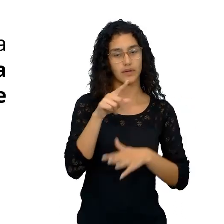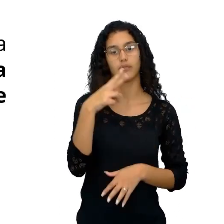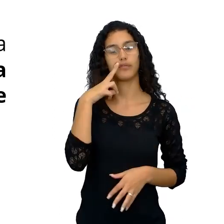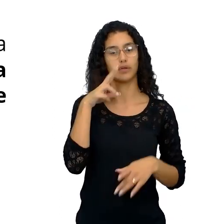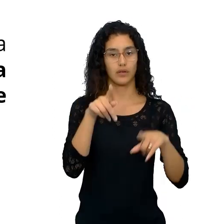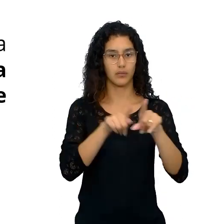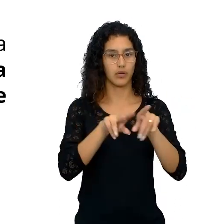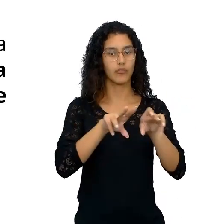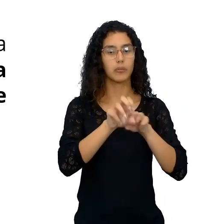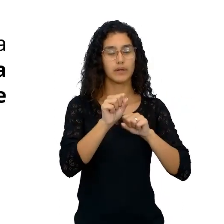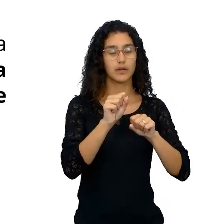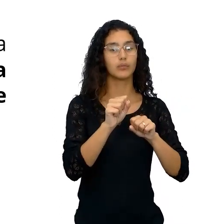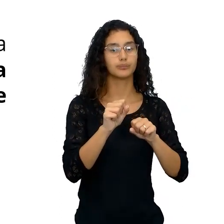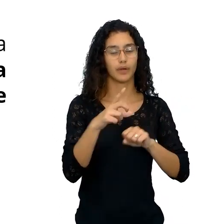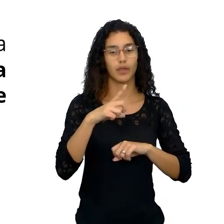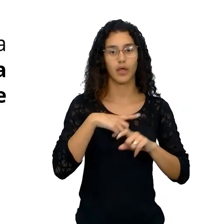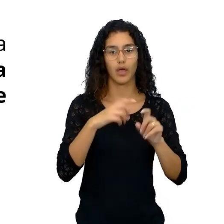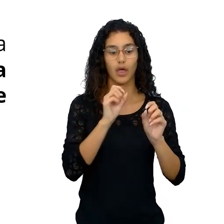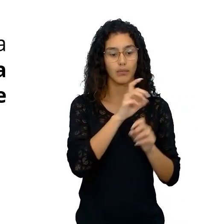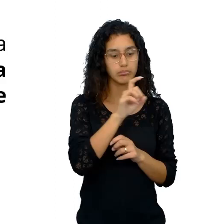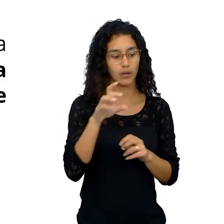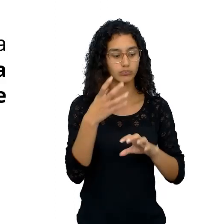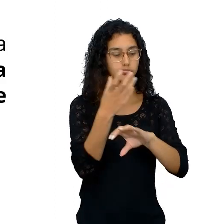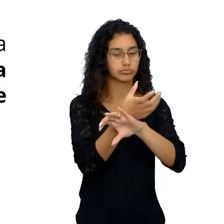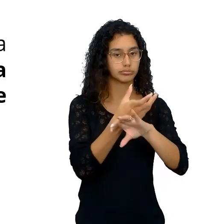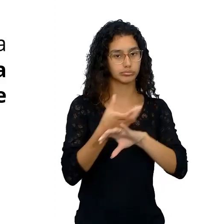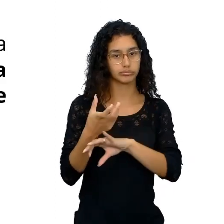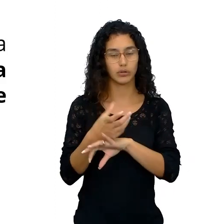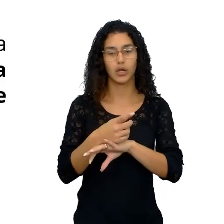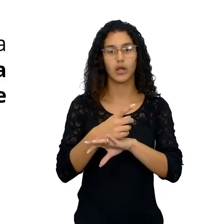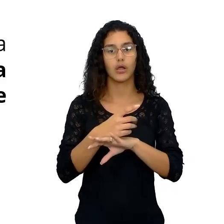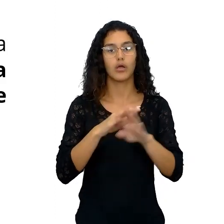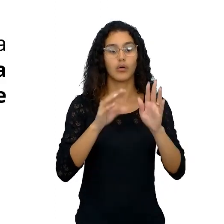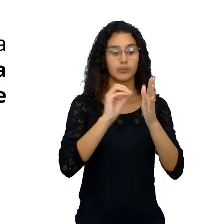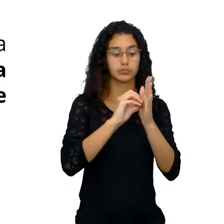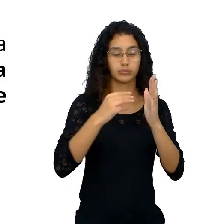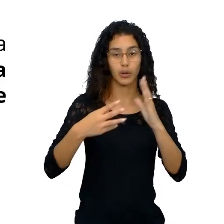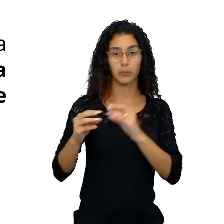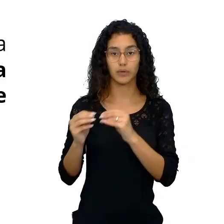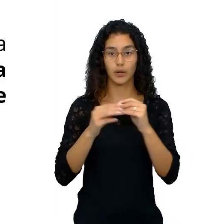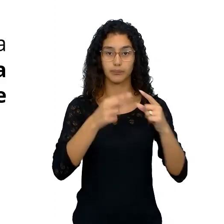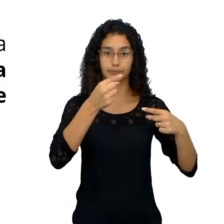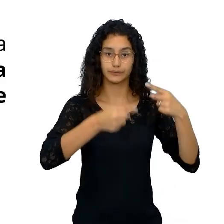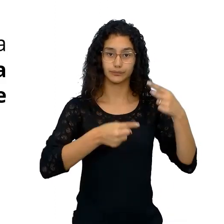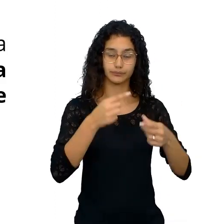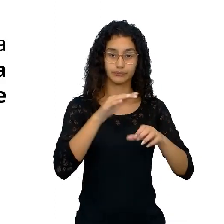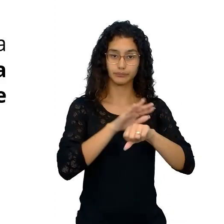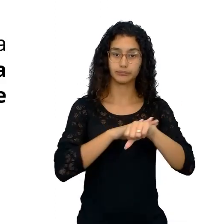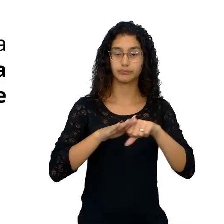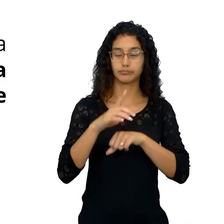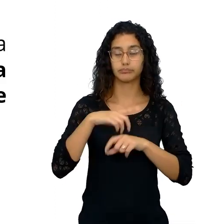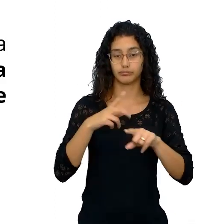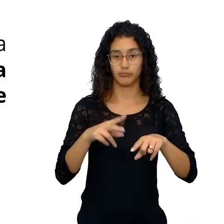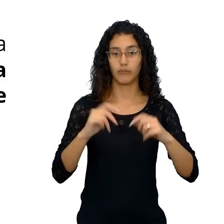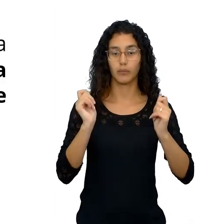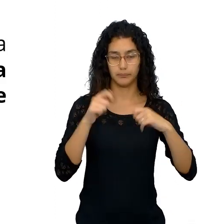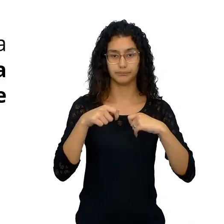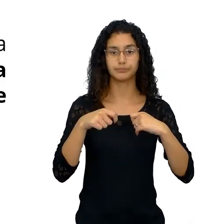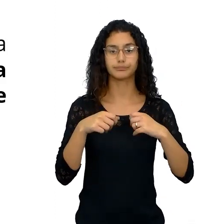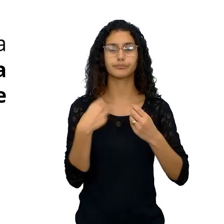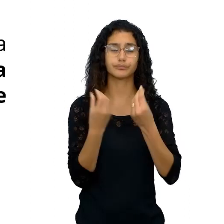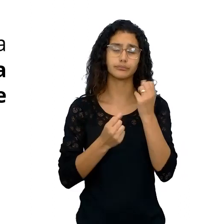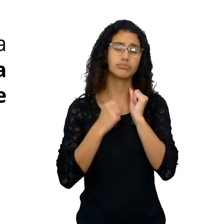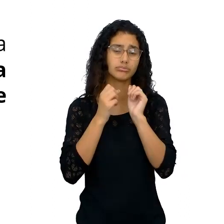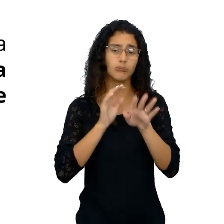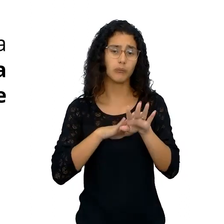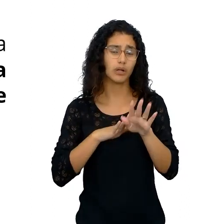ver a formação de Anisérie e cada um dos componentes curriculares vão trazer uma discussão, né, possibilitando isso. Como a gente pode trazer